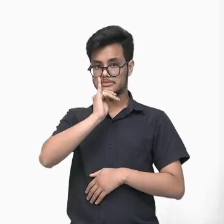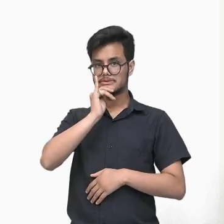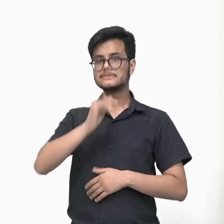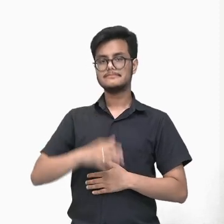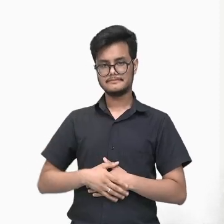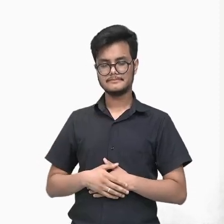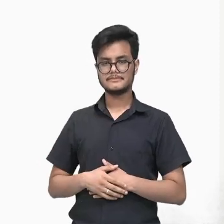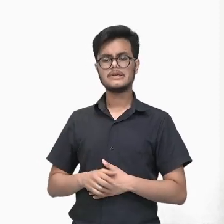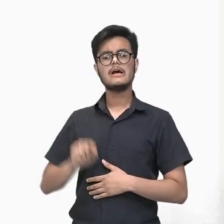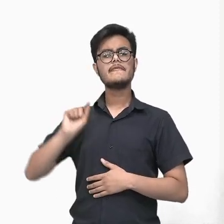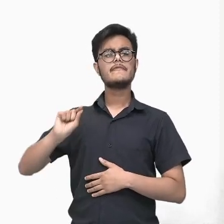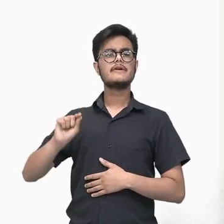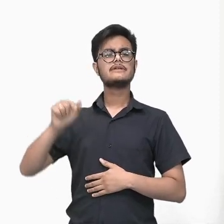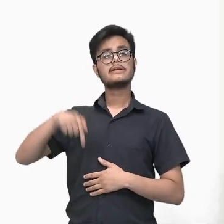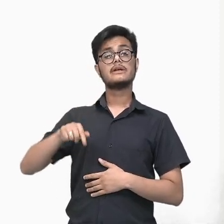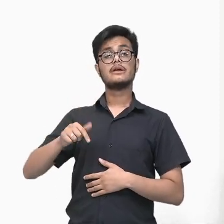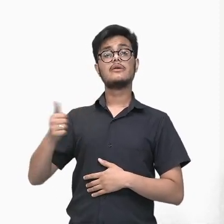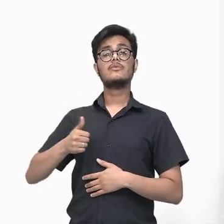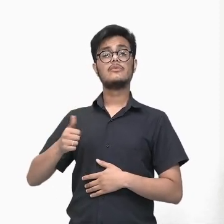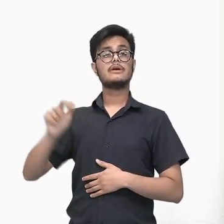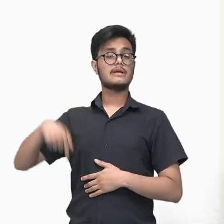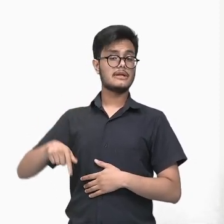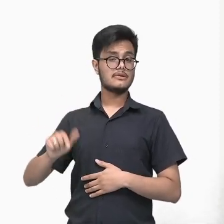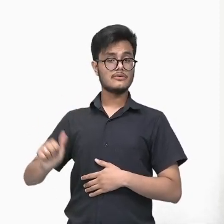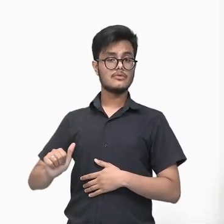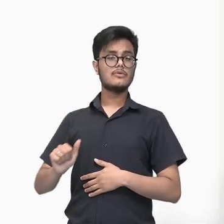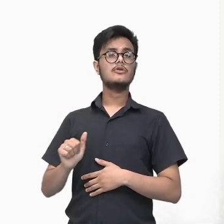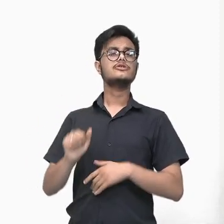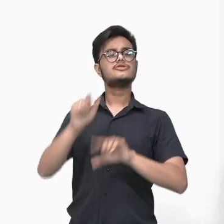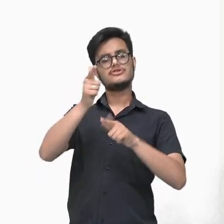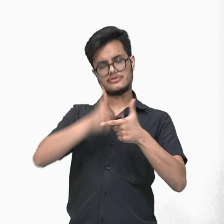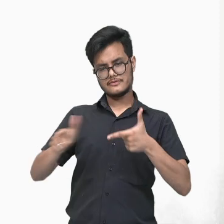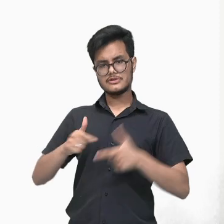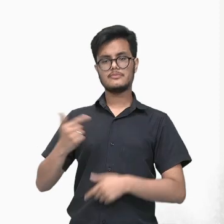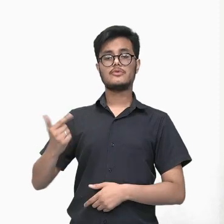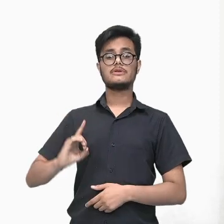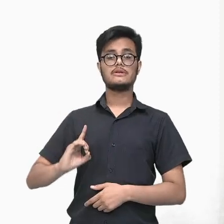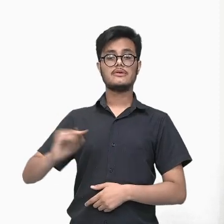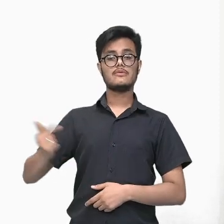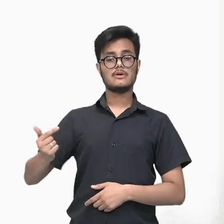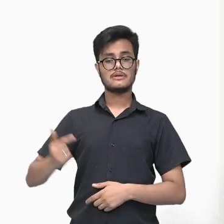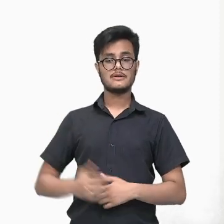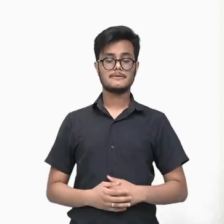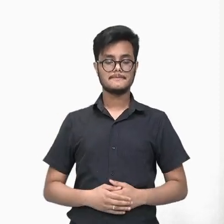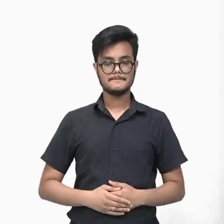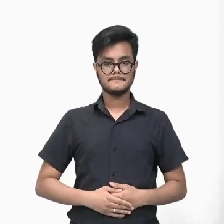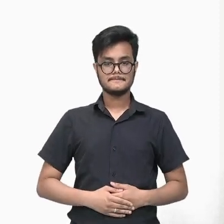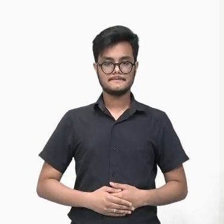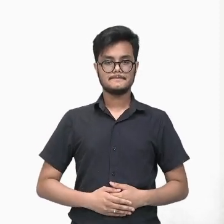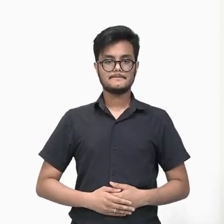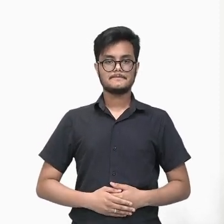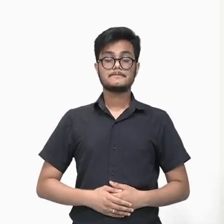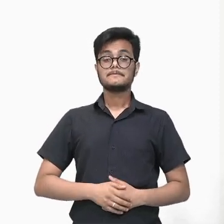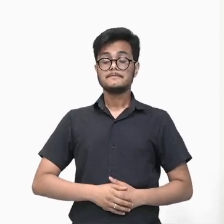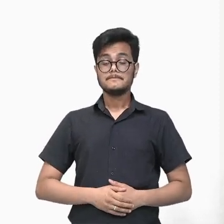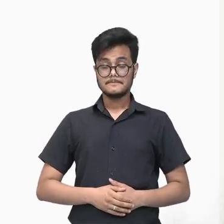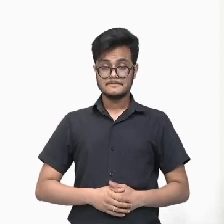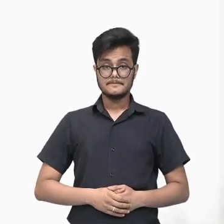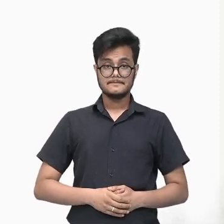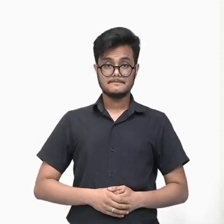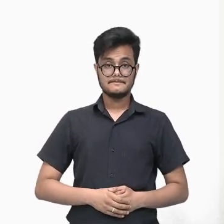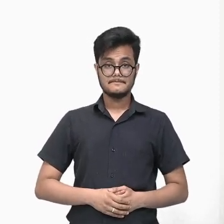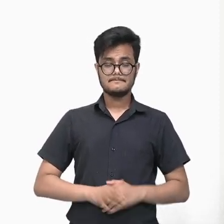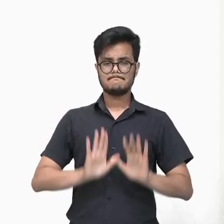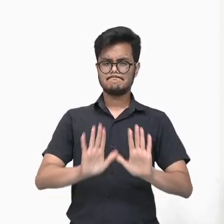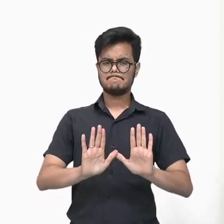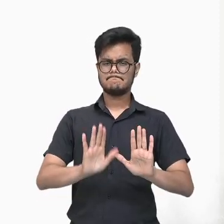Q2 sobre a distância ao quadrado. Se a constante eletrostática for no